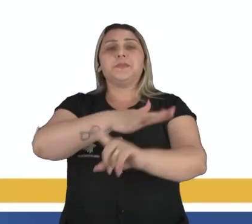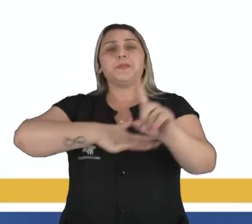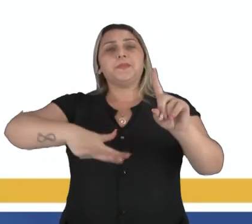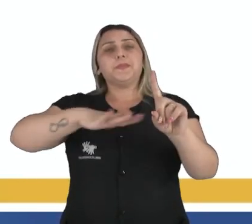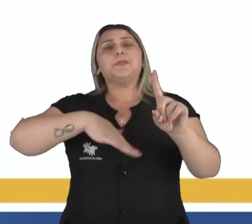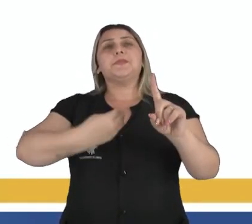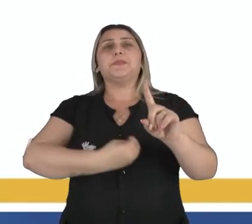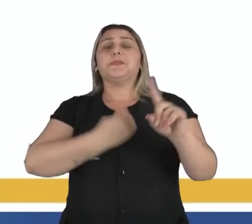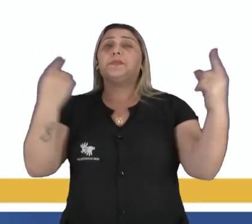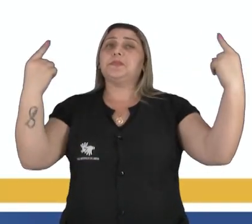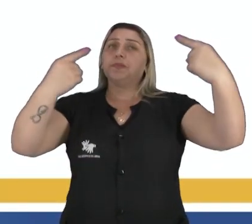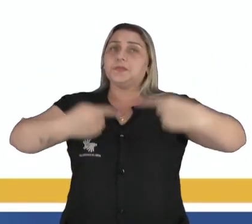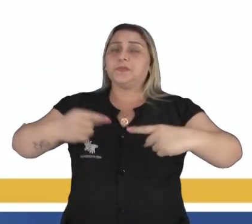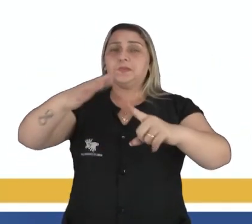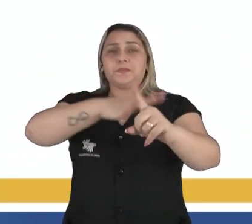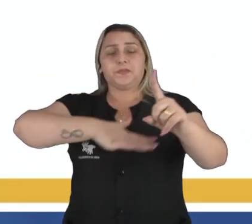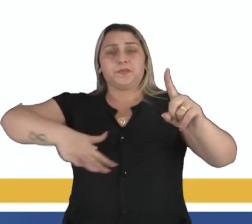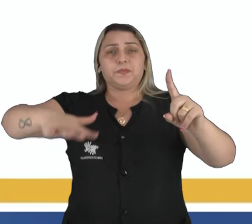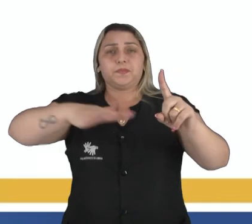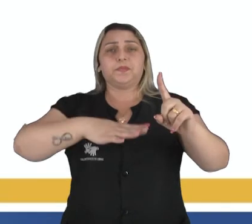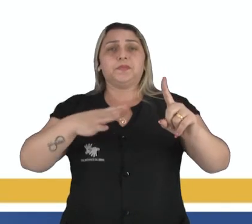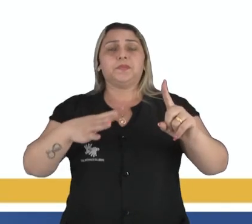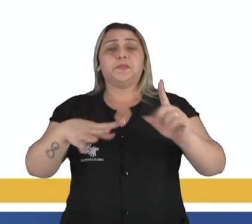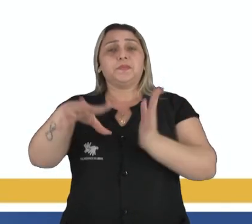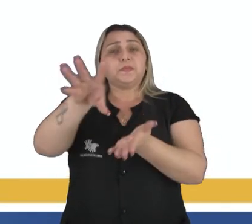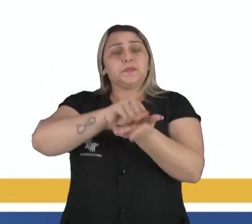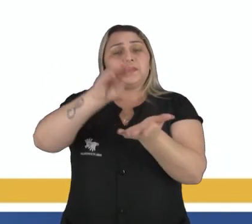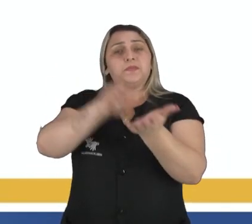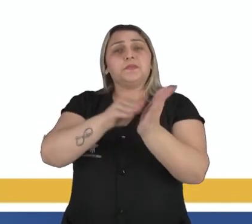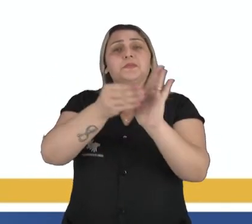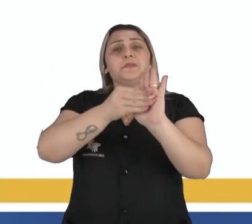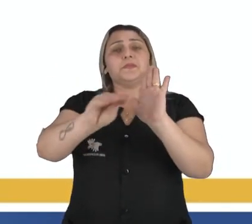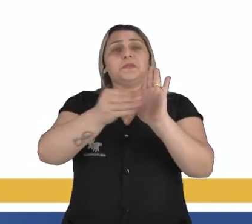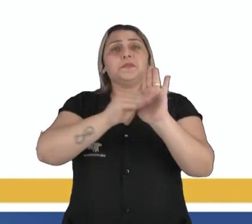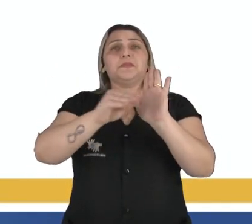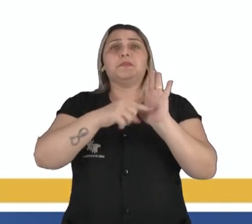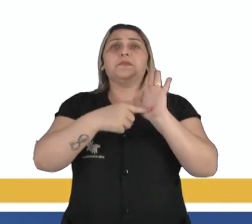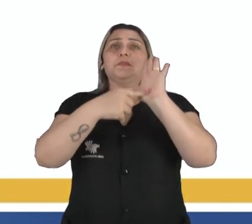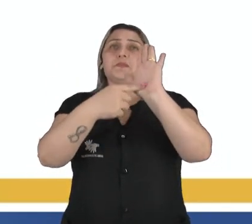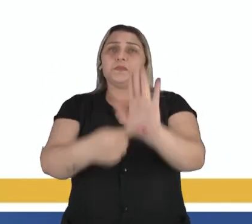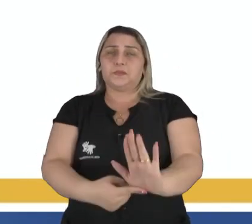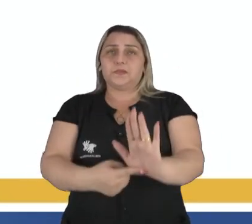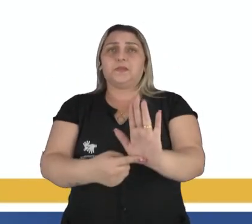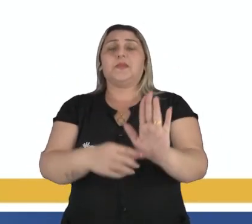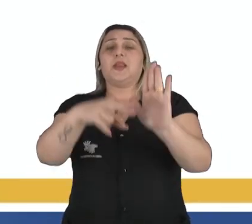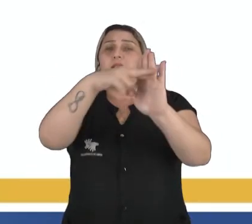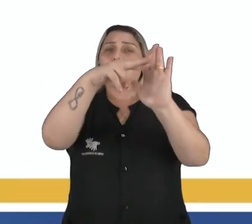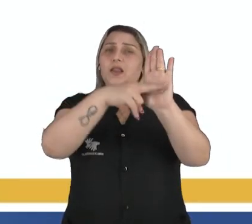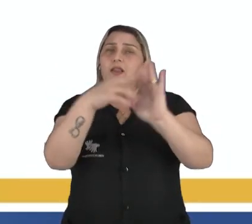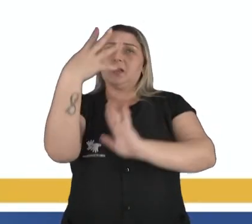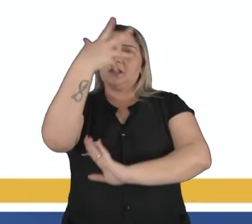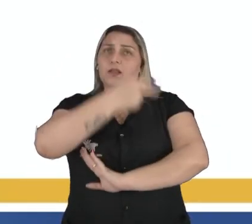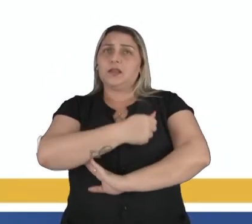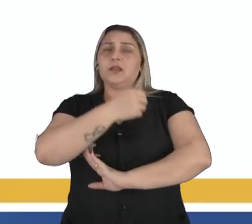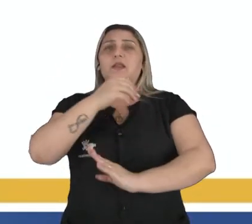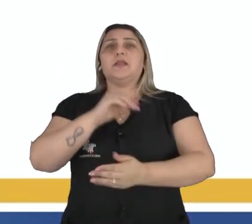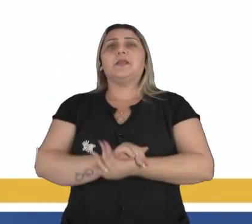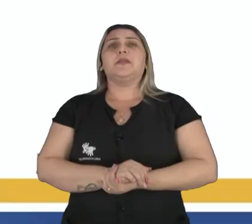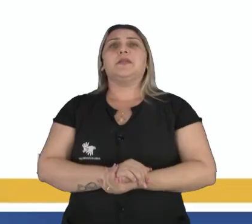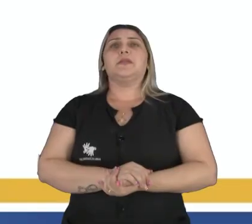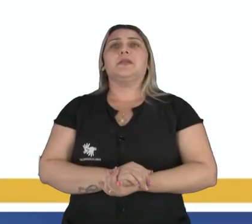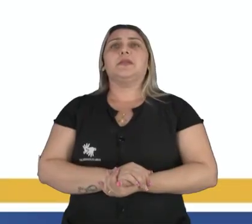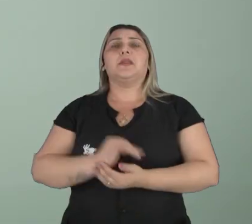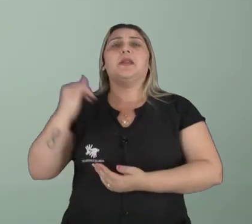sociedade vive um competição social espelhando-se no que a vida mostra seu ser o padrão de beleza então aí